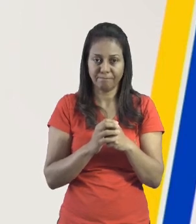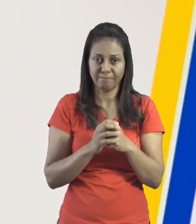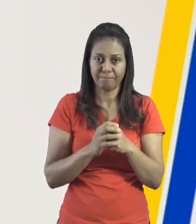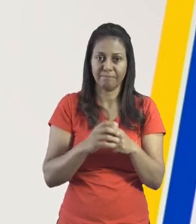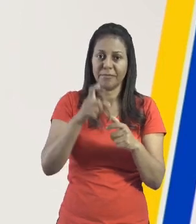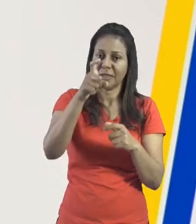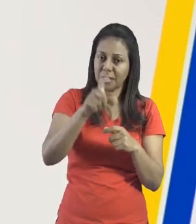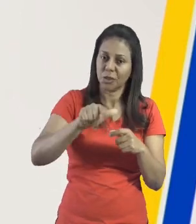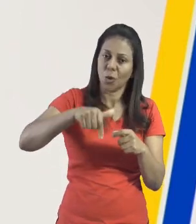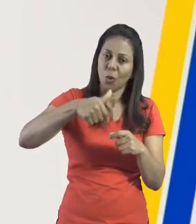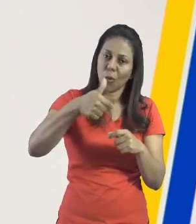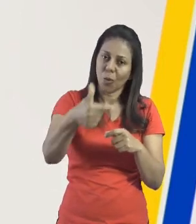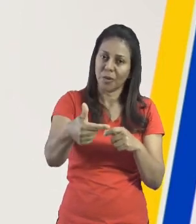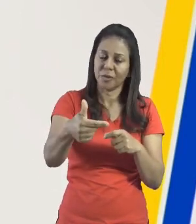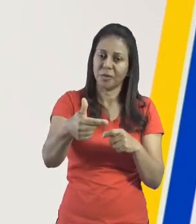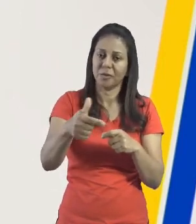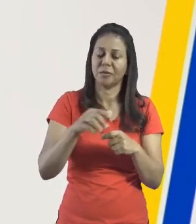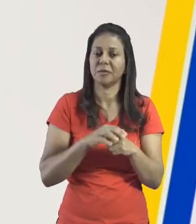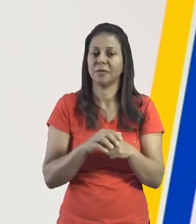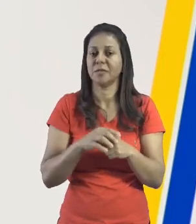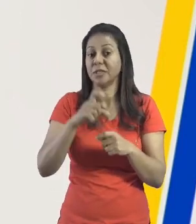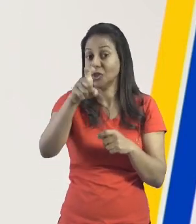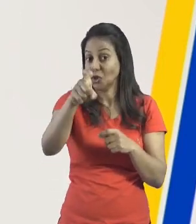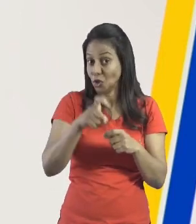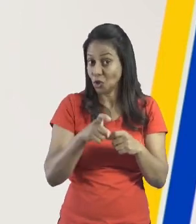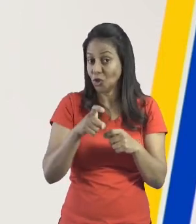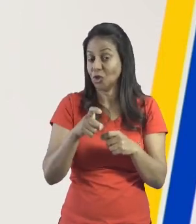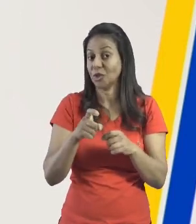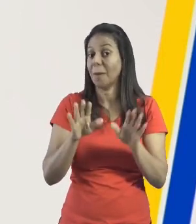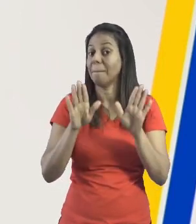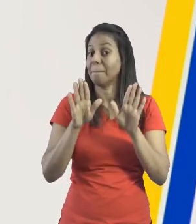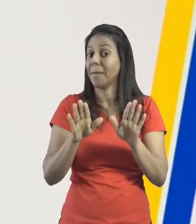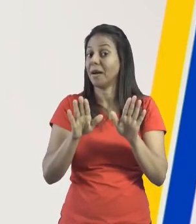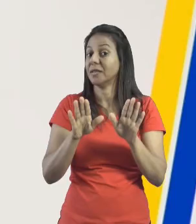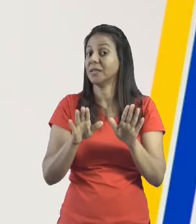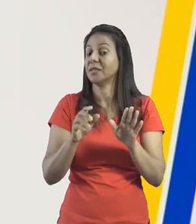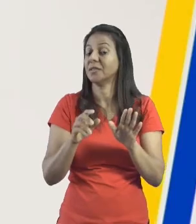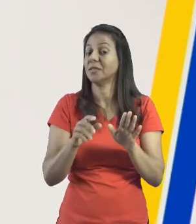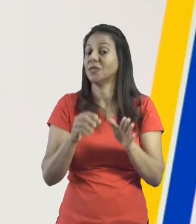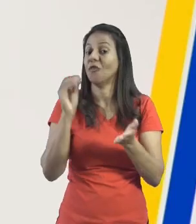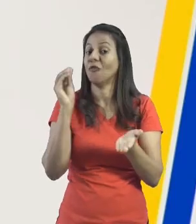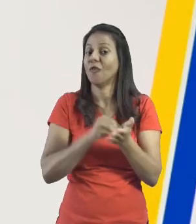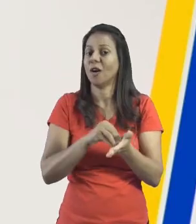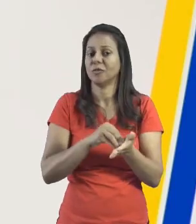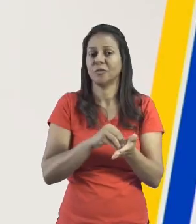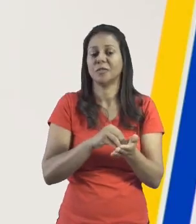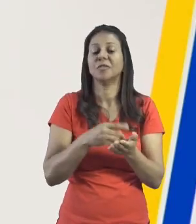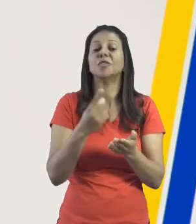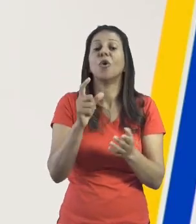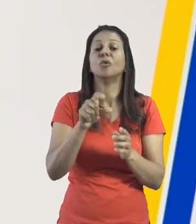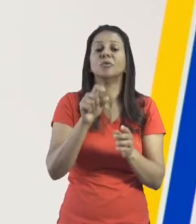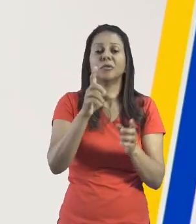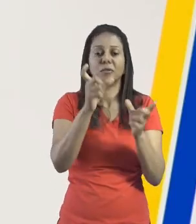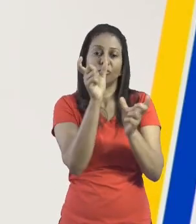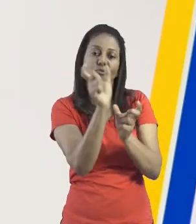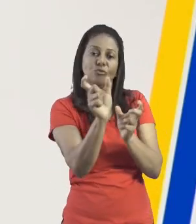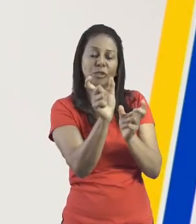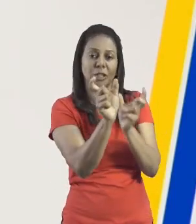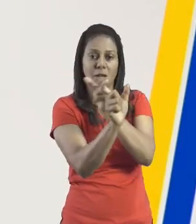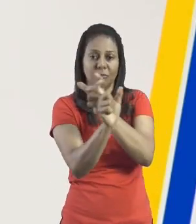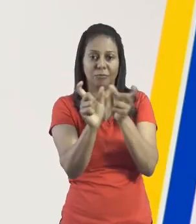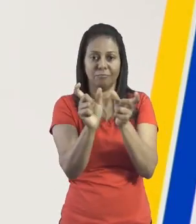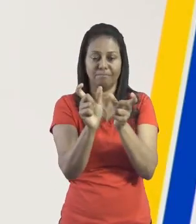x quadrado, aparece o que está com x, mas não aparece o termo independente. Como está